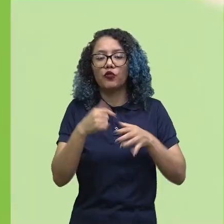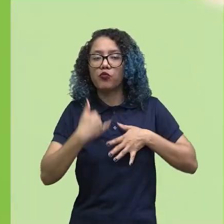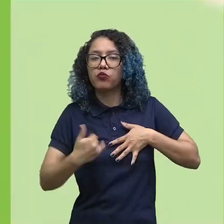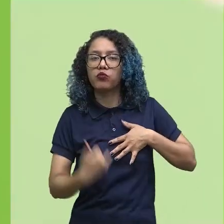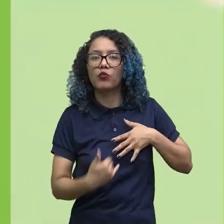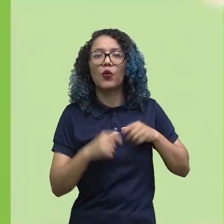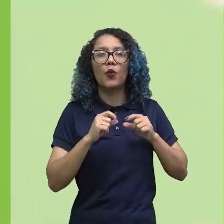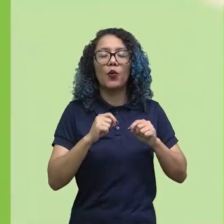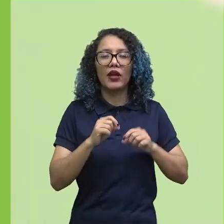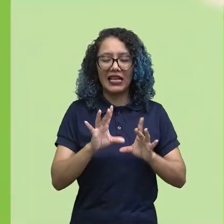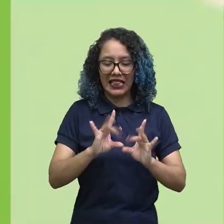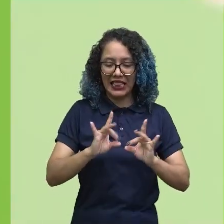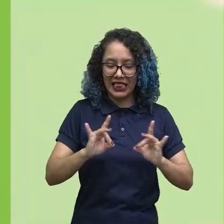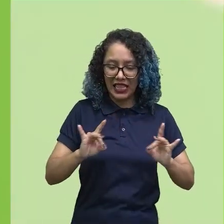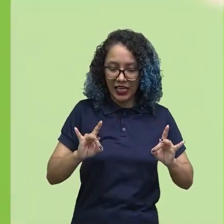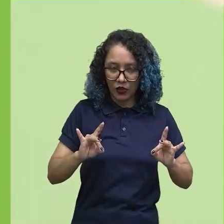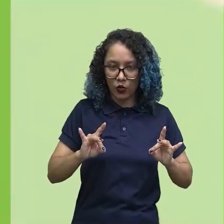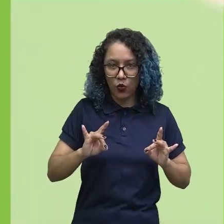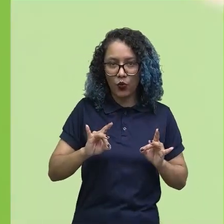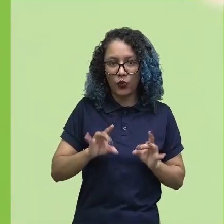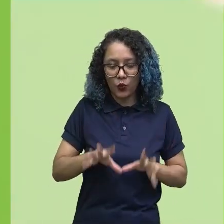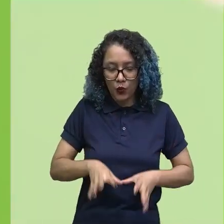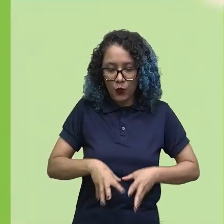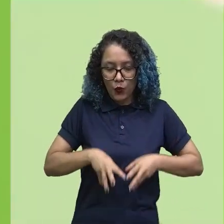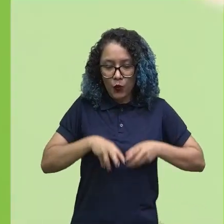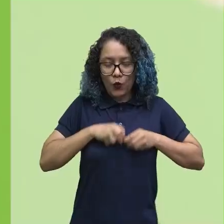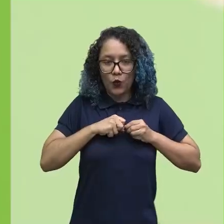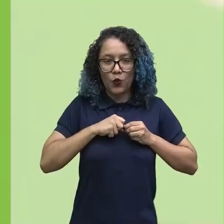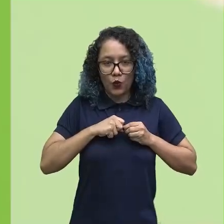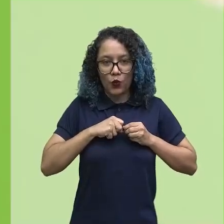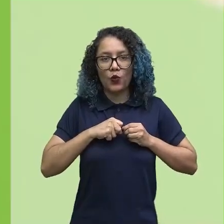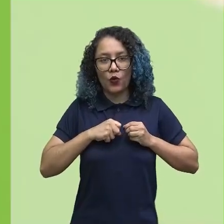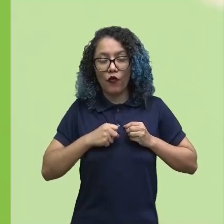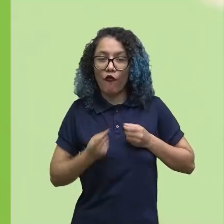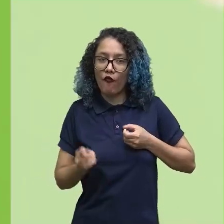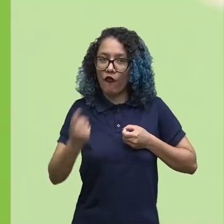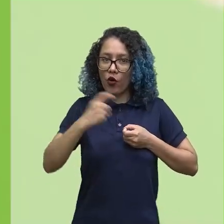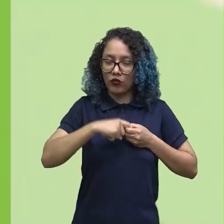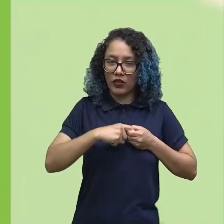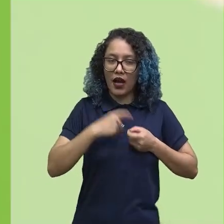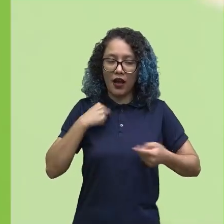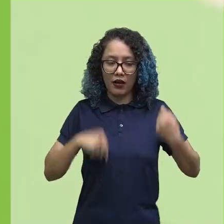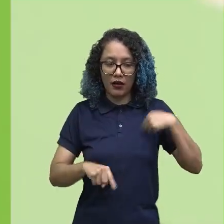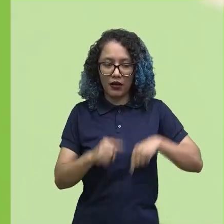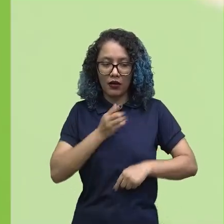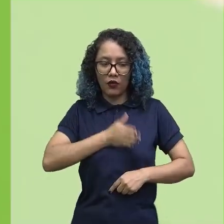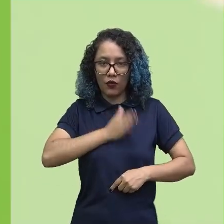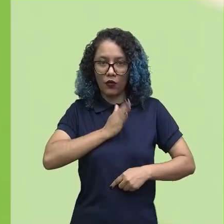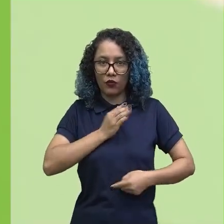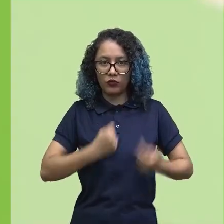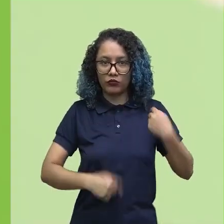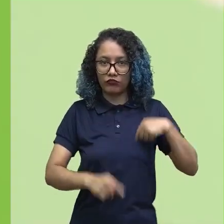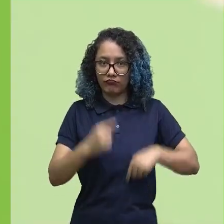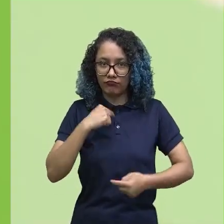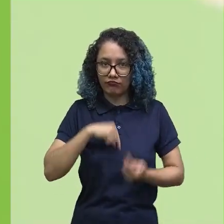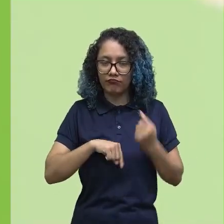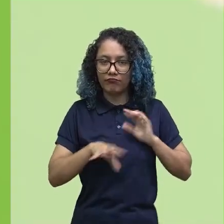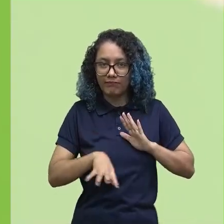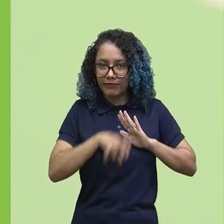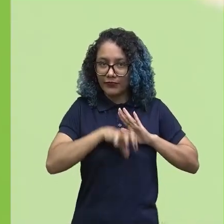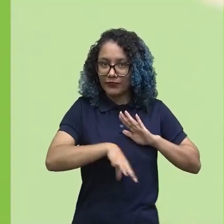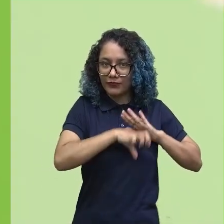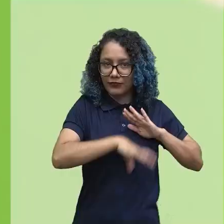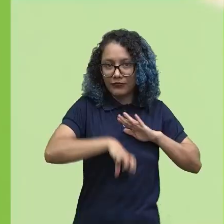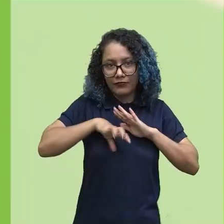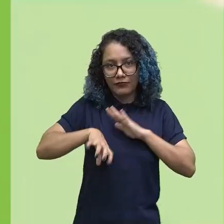esse excesso de fluido e levar de volta para a corrente sanguínea, né, lá para o sistema cardiovascular. Por isso que